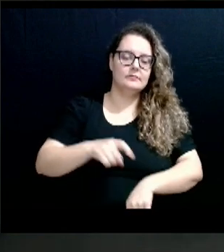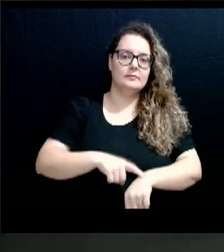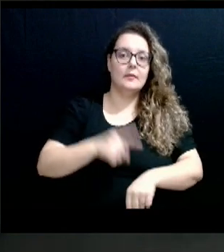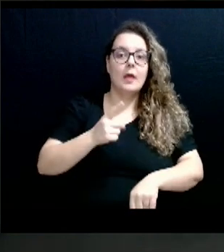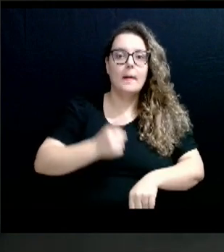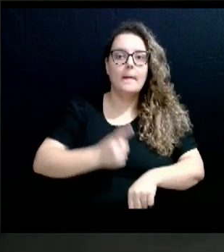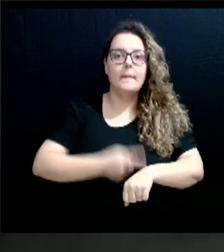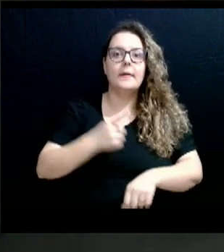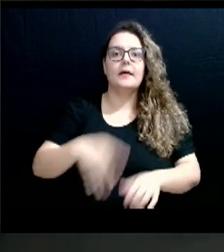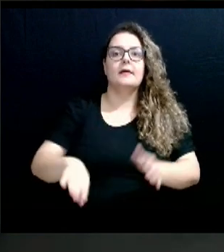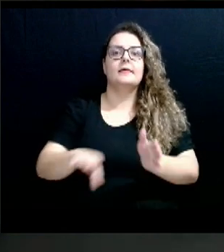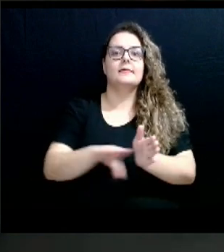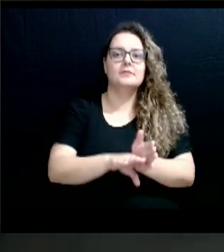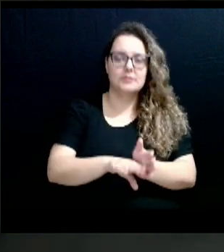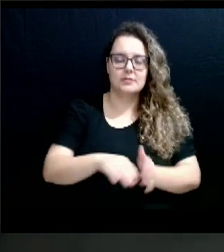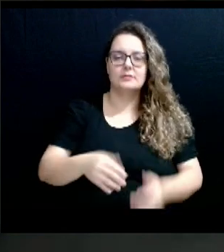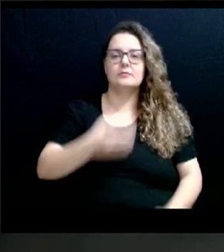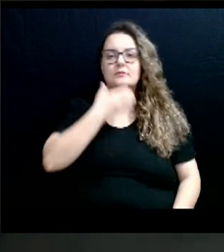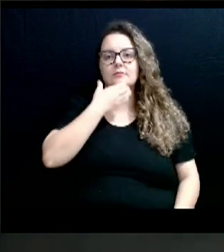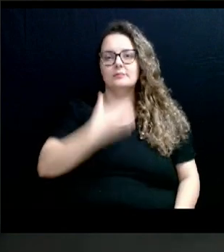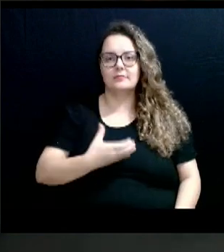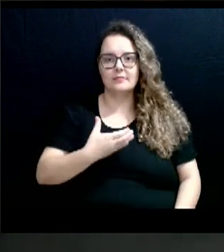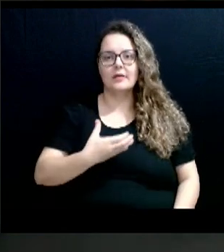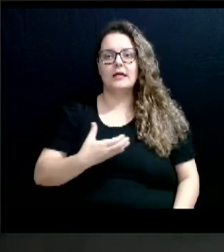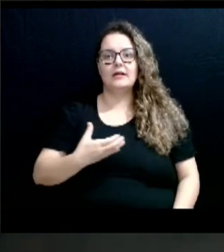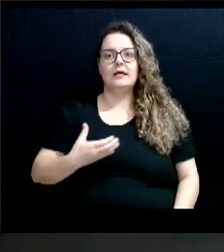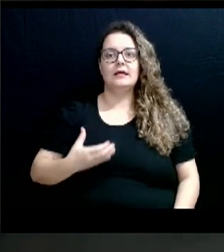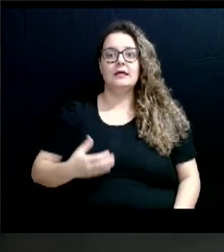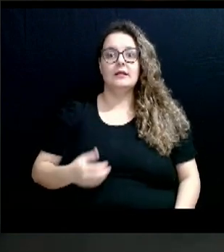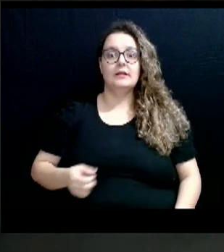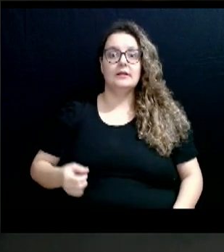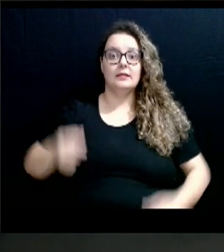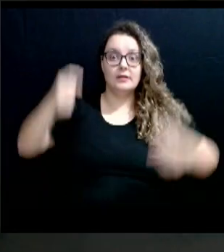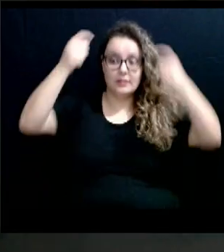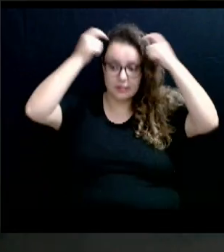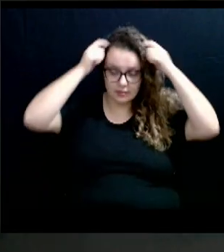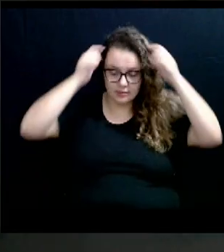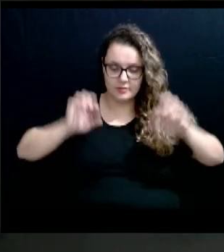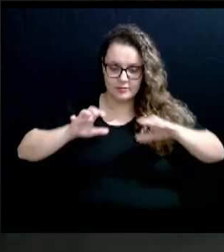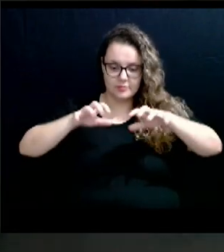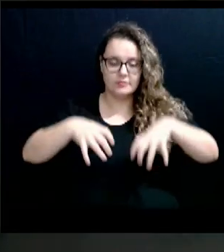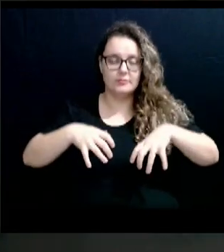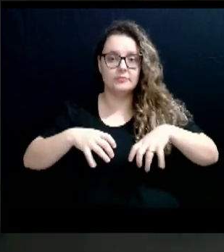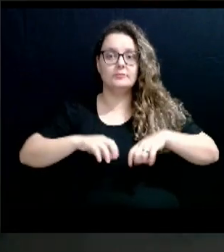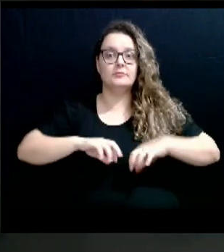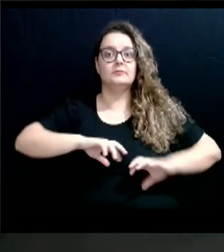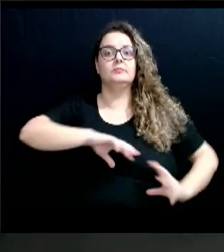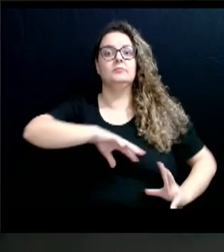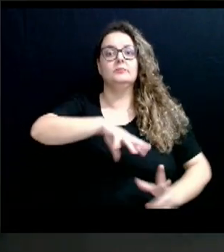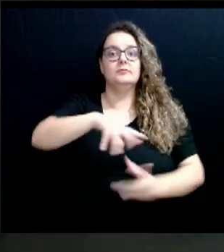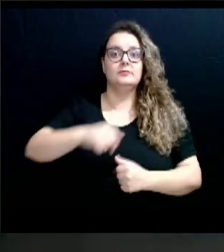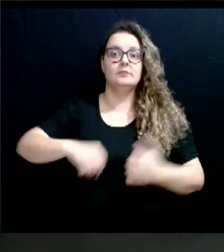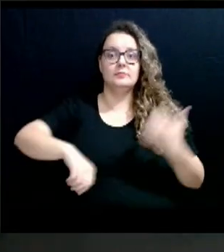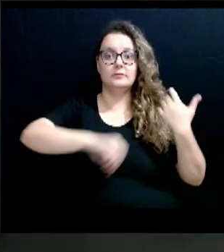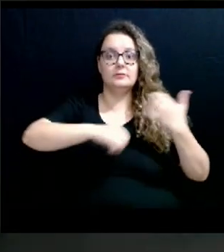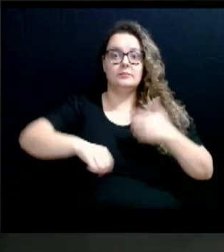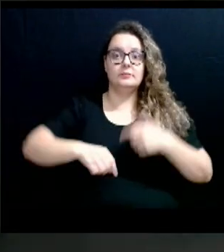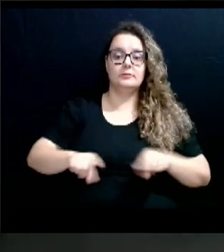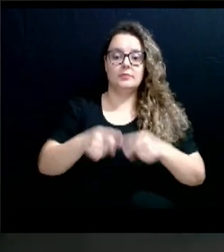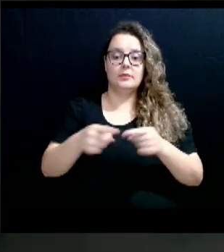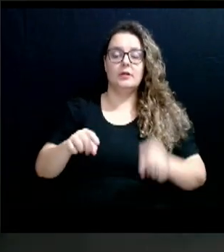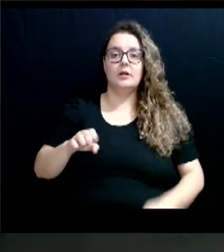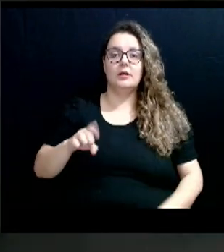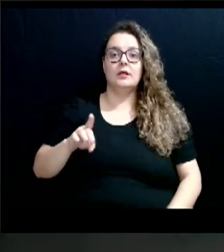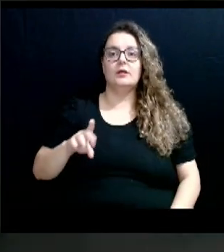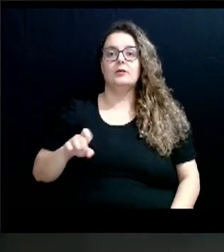levando o público a uma viagem musical por diversos países, sob regência do maestro Eduardo Pereira. A programação